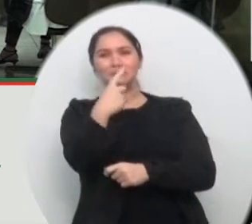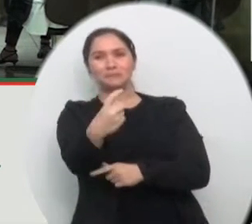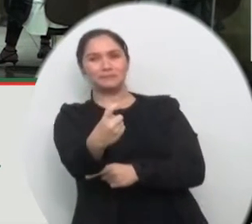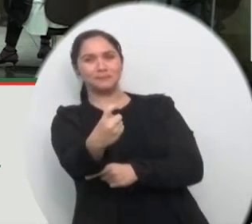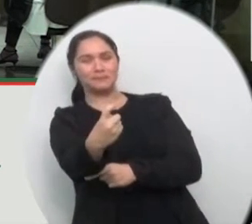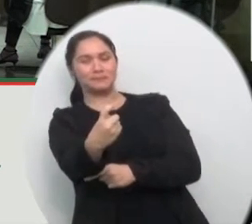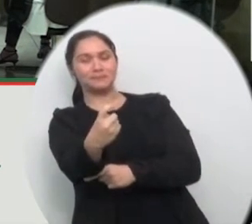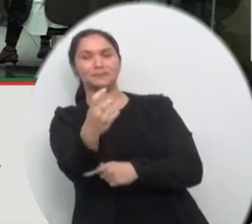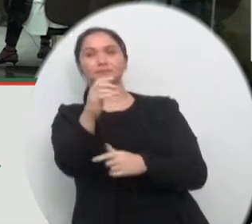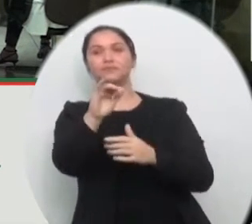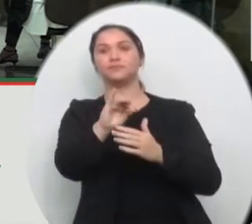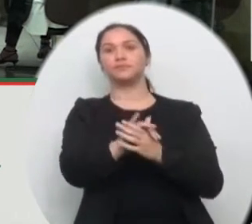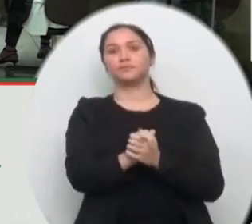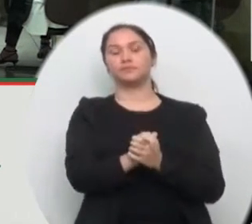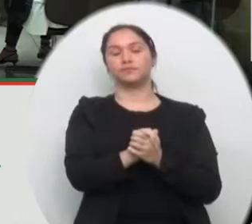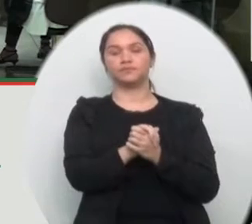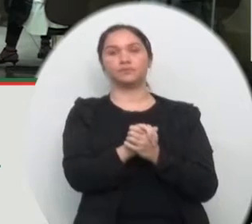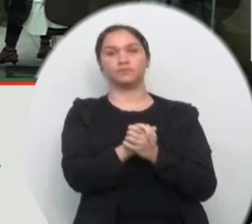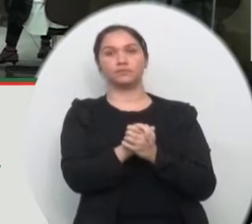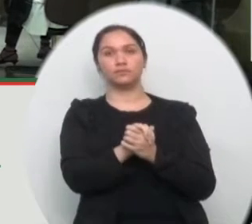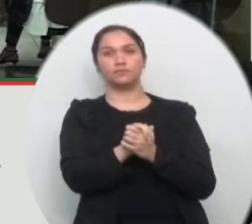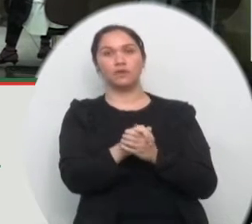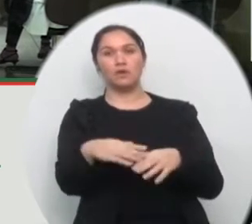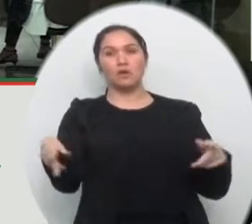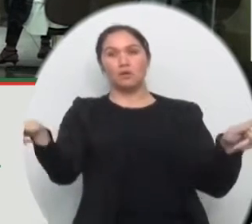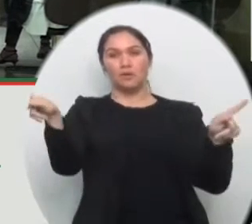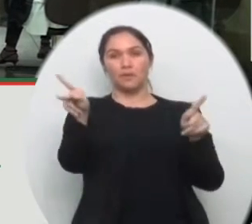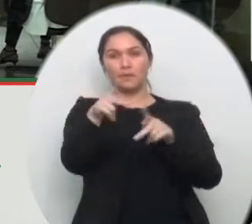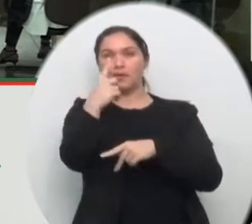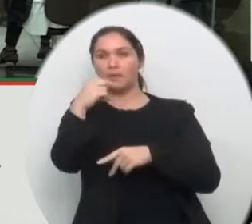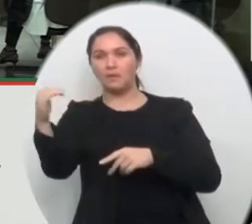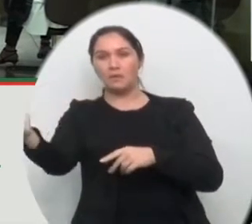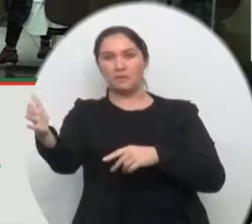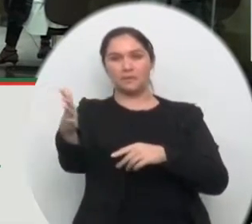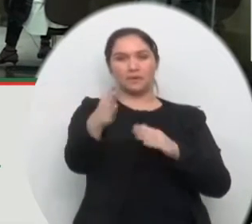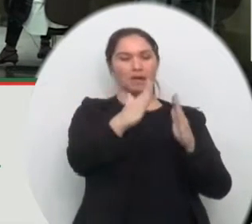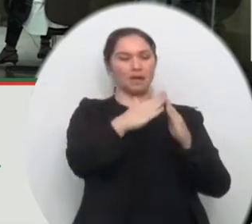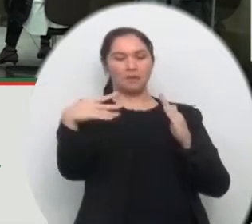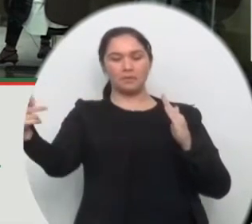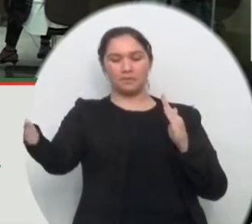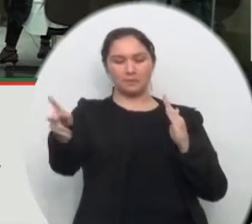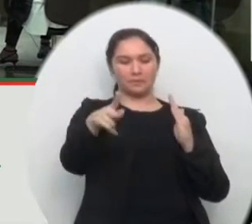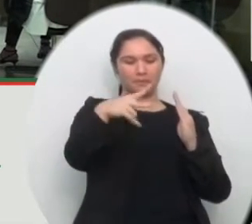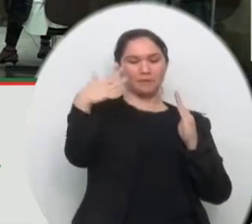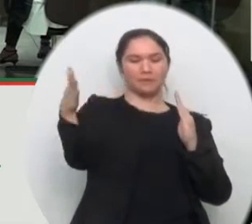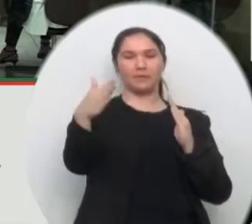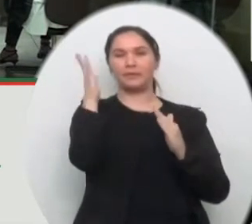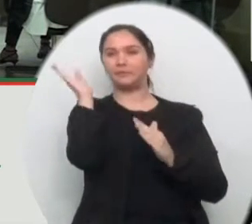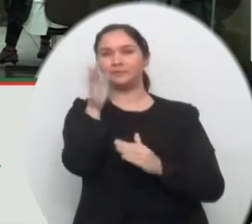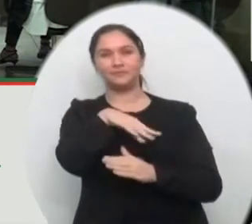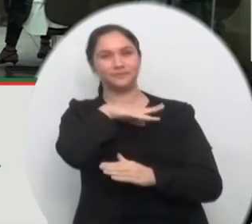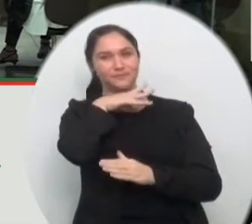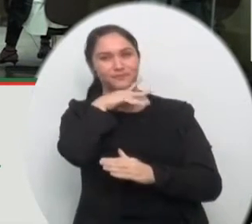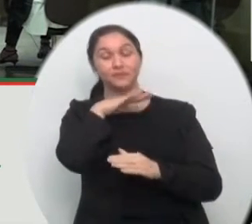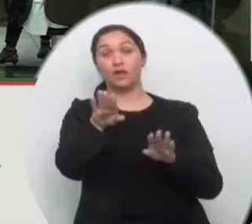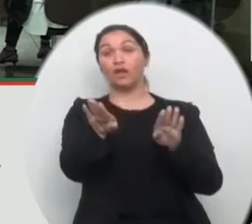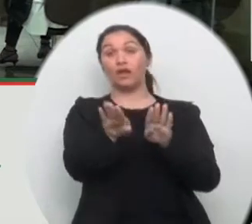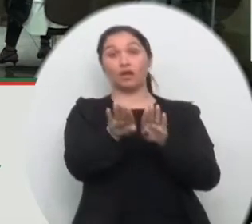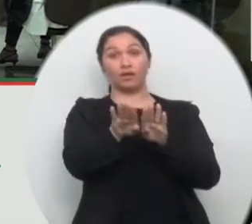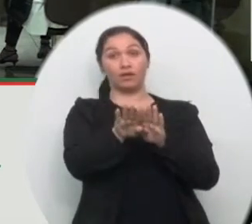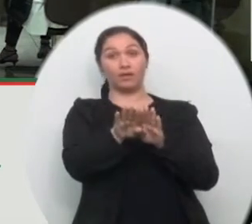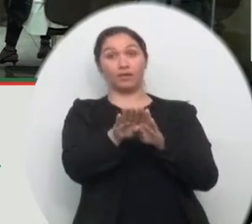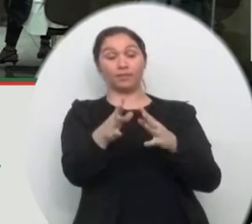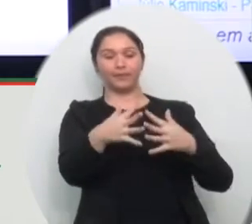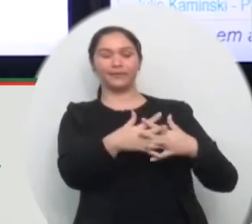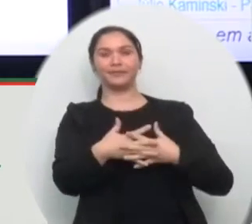quando é um dia de vento. O barulho, caminhões, dia e noite, porque eram 3 turnos, então